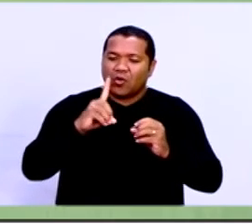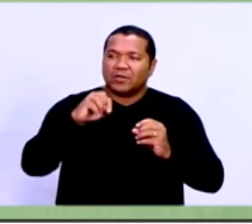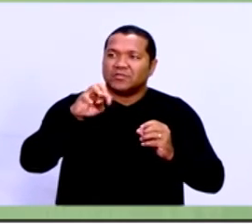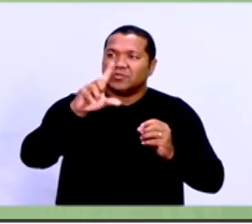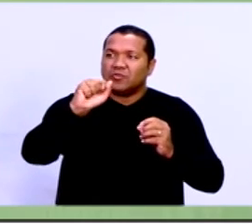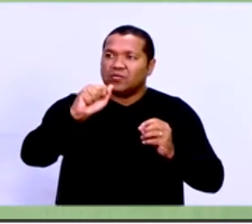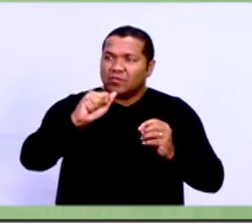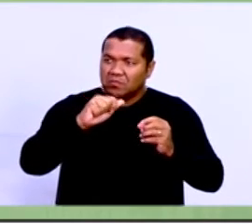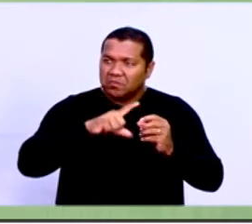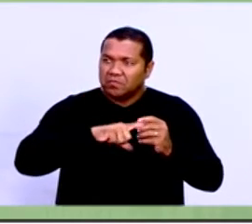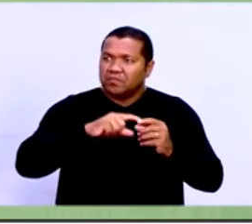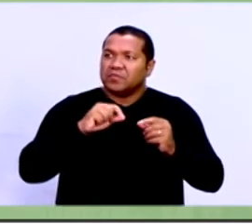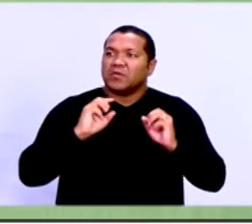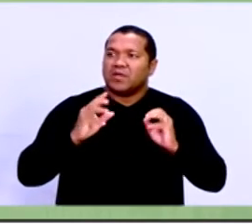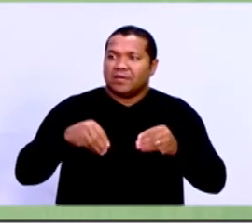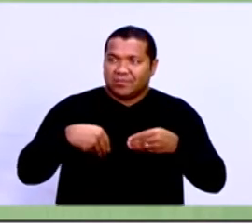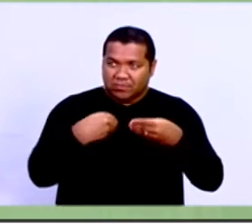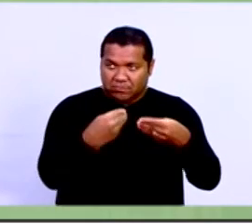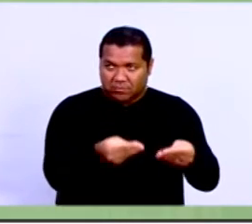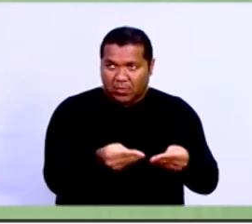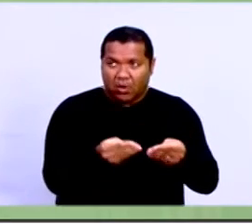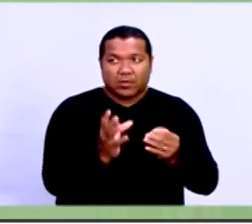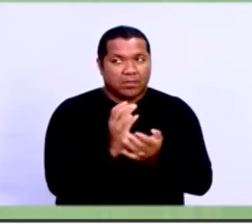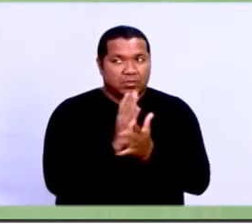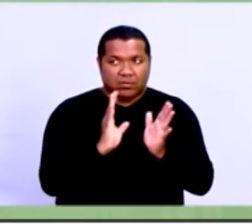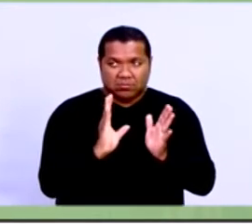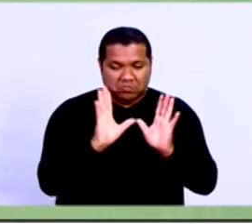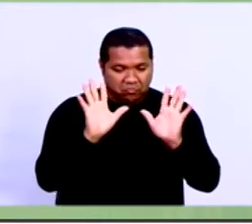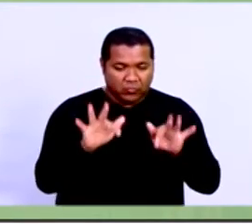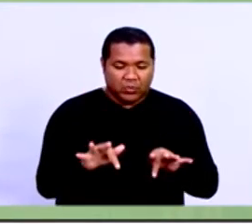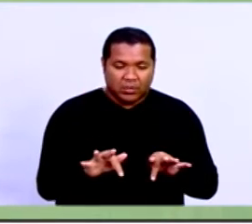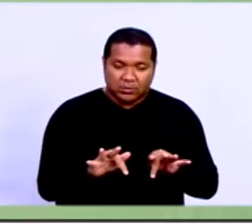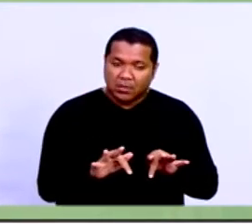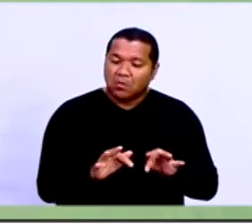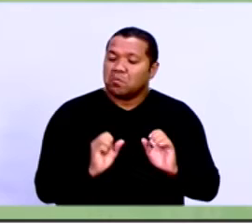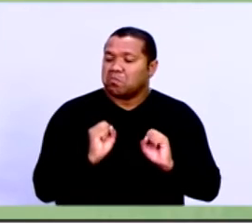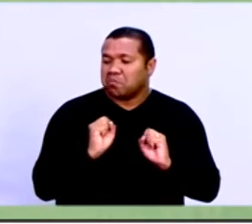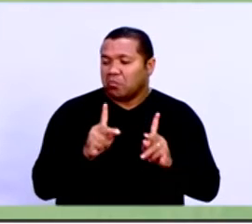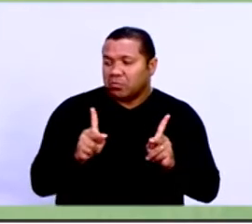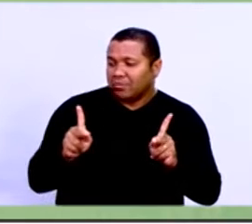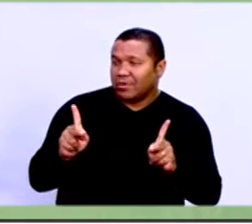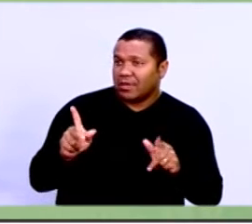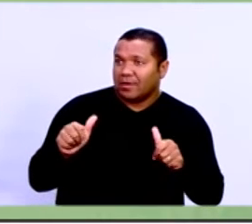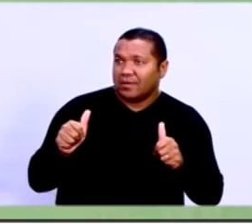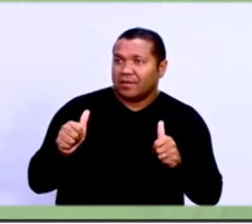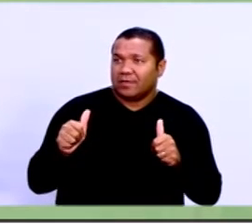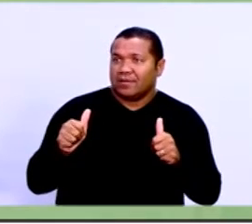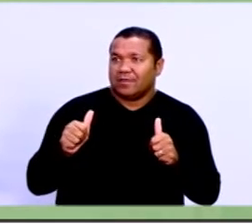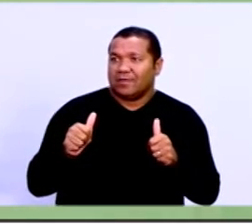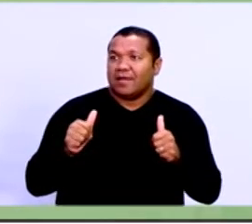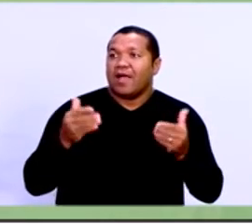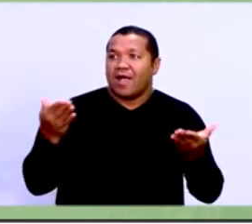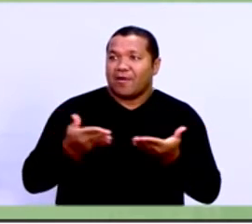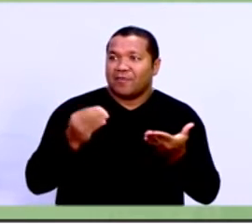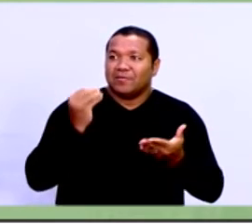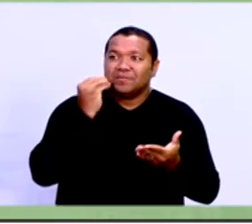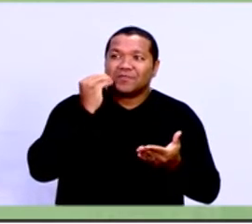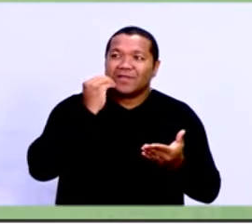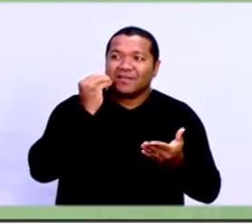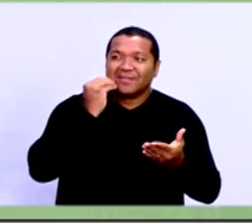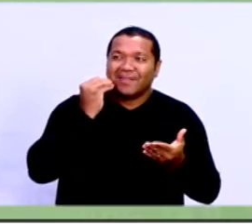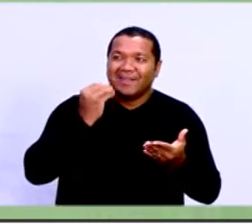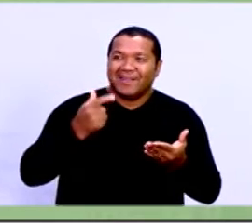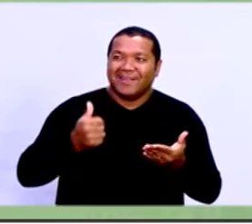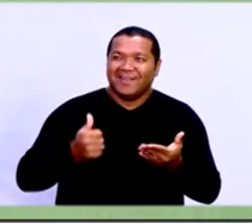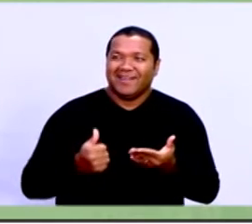do software e ele entrega ou está pronto terminei beleza então agora vai testar para ver